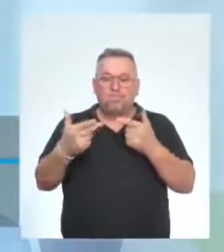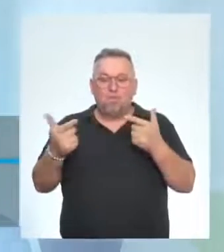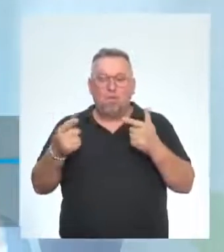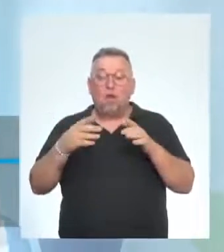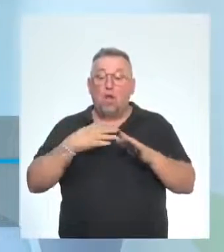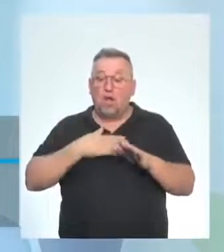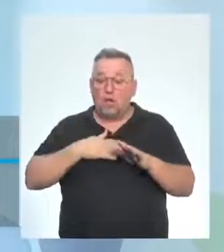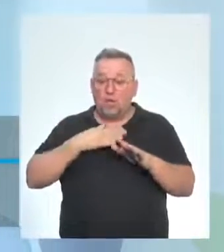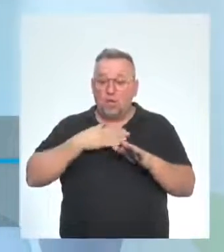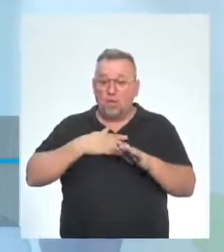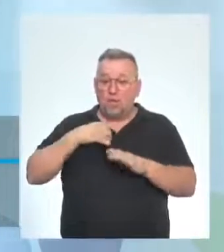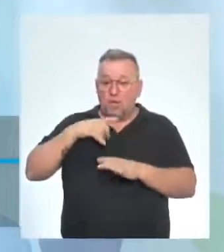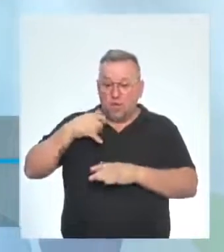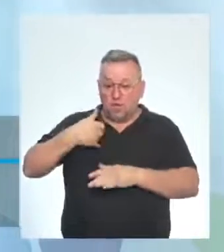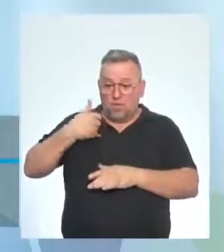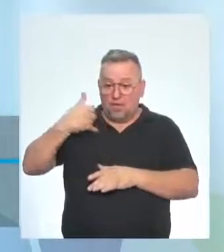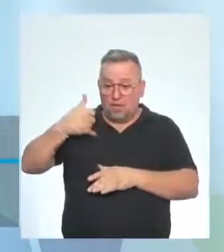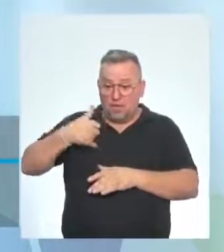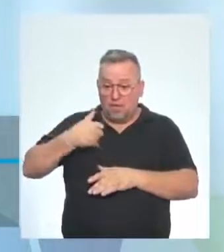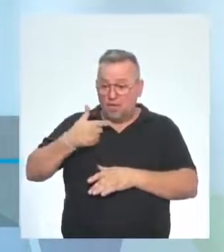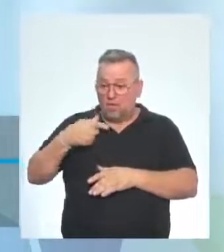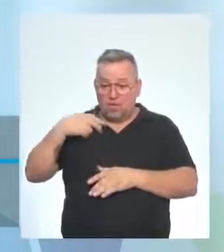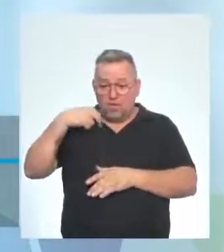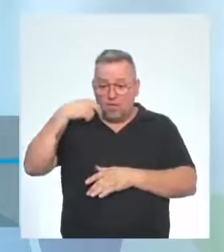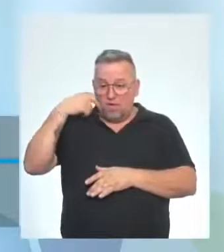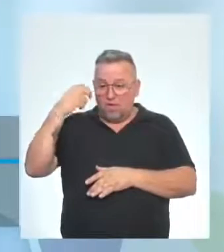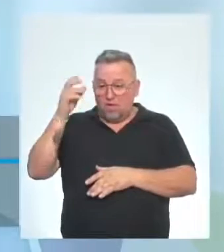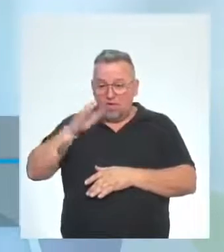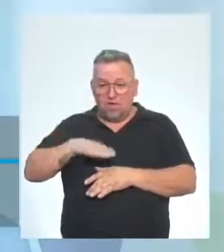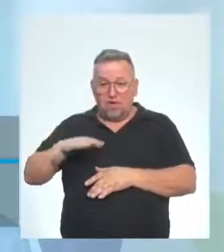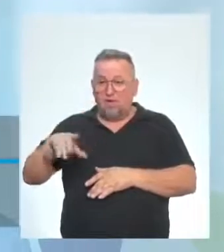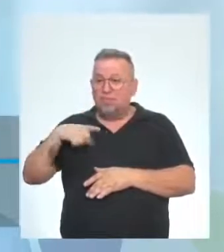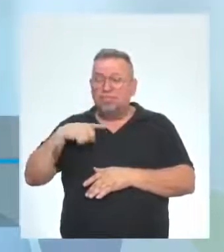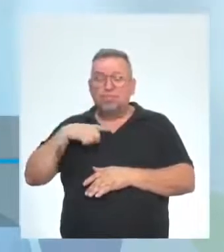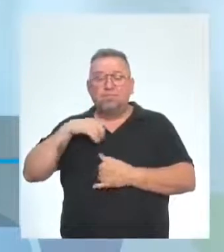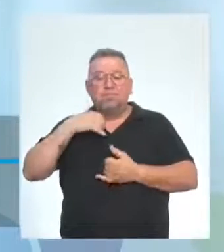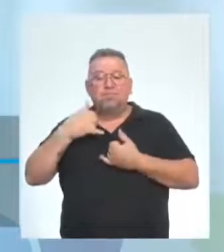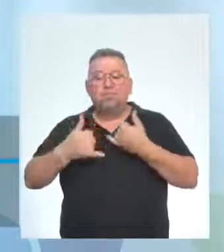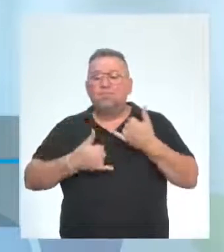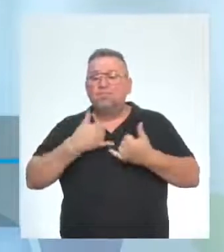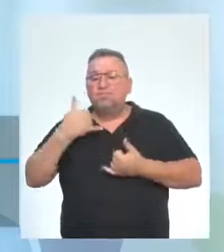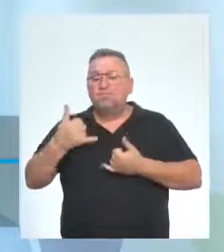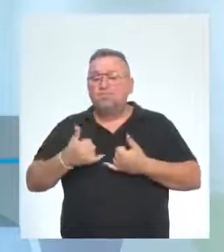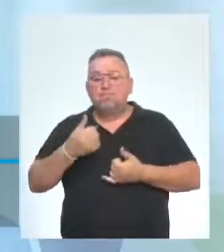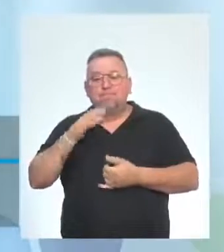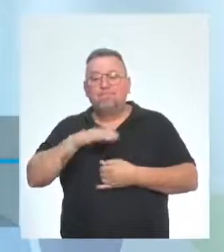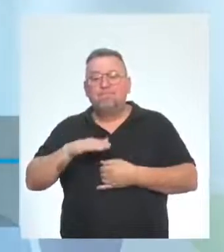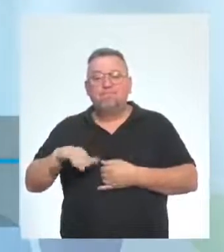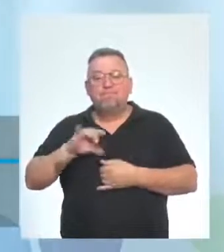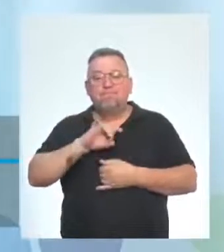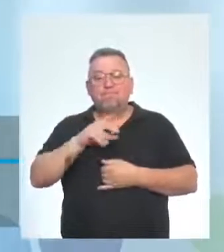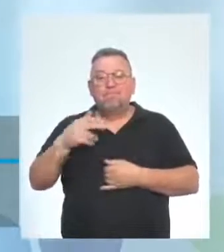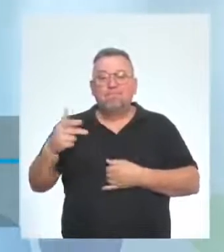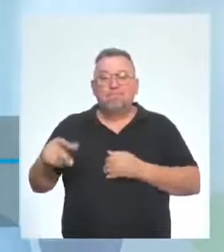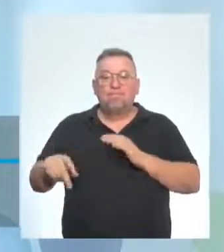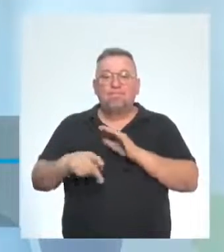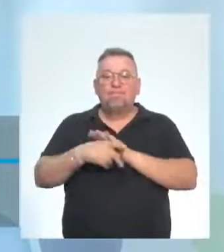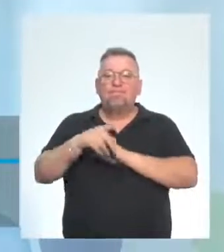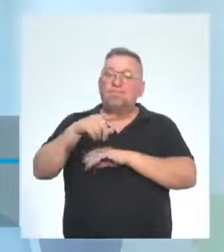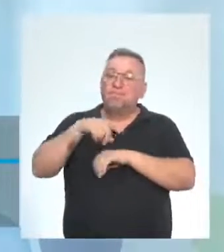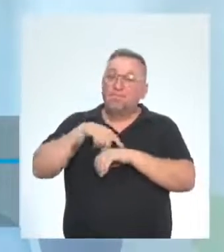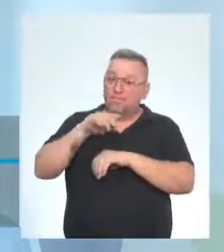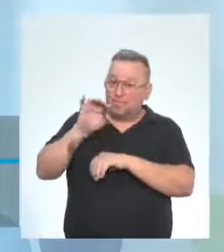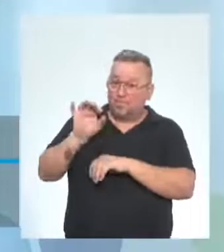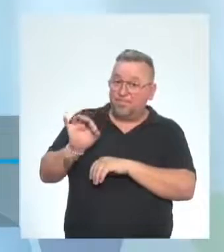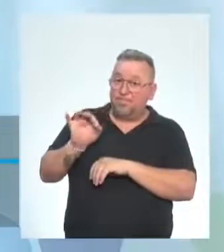se eu tenho uma determinada idade, eu não tenho que ter vergonha de ser criança, eu tenho que curtir a minha infância, né? E cada coisa no seu determinado tempo,